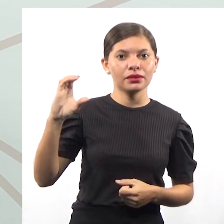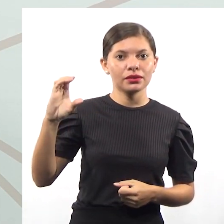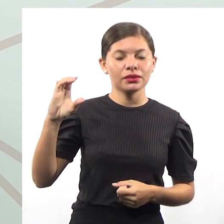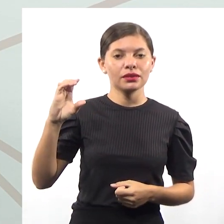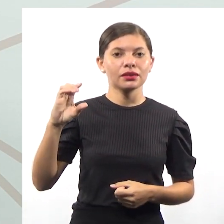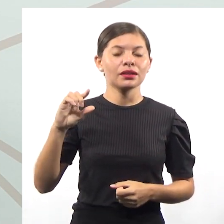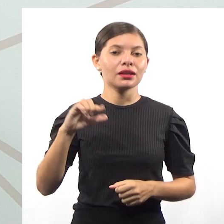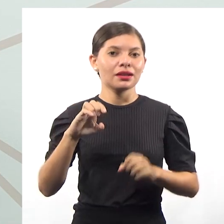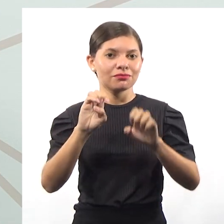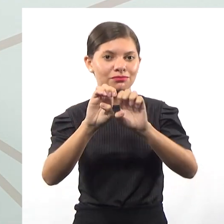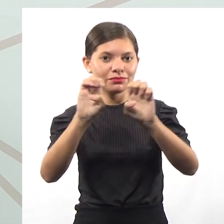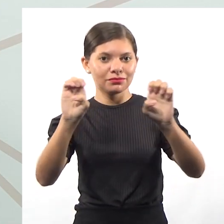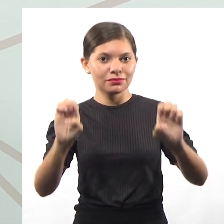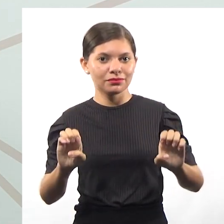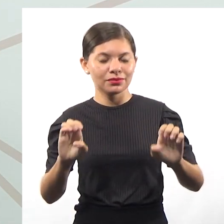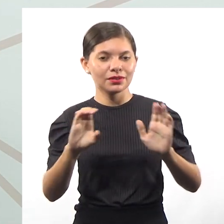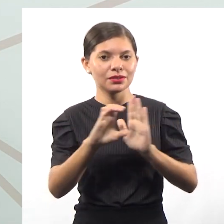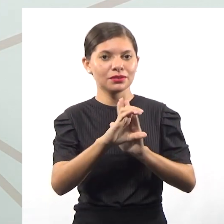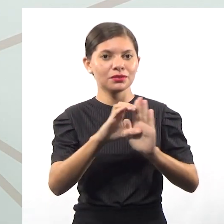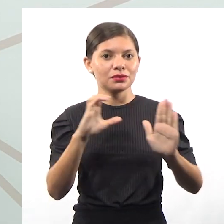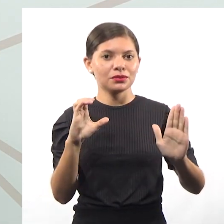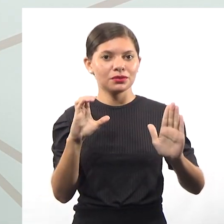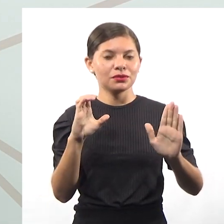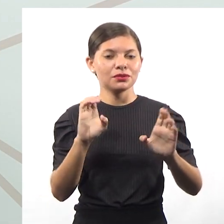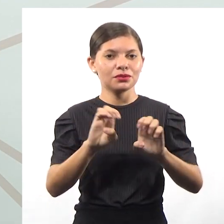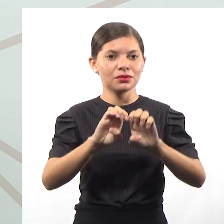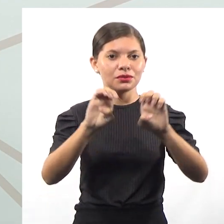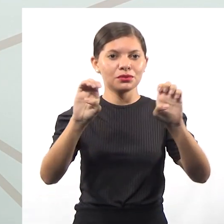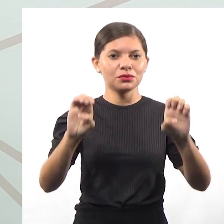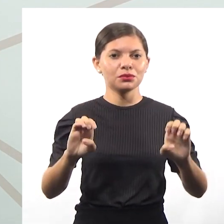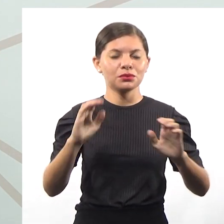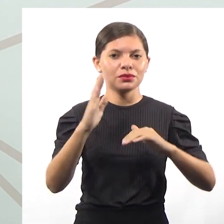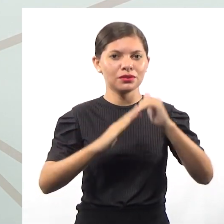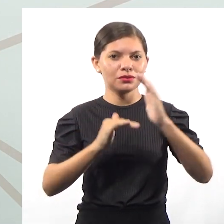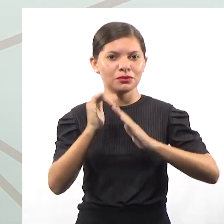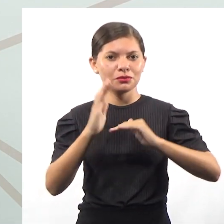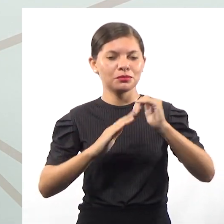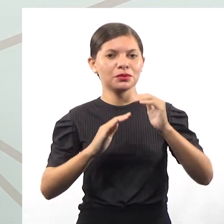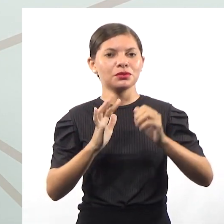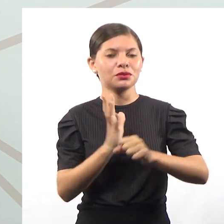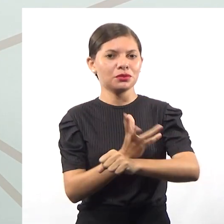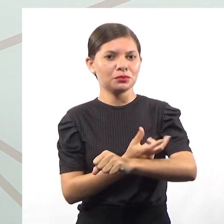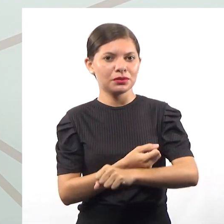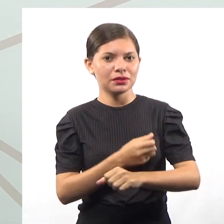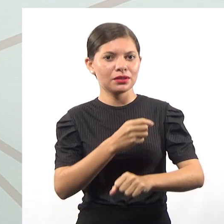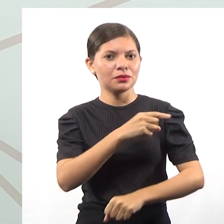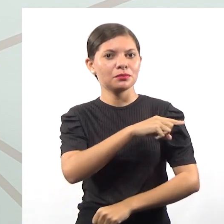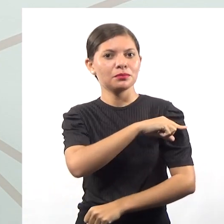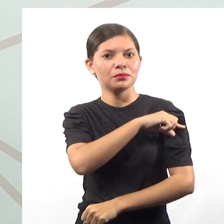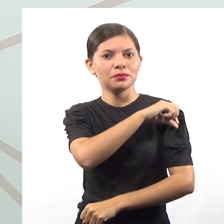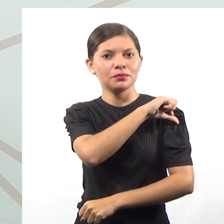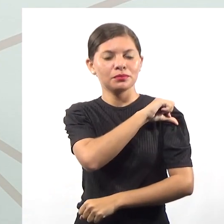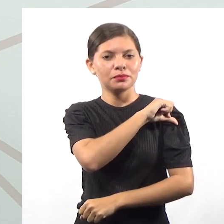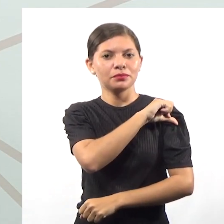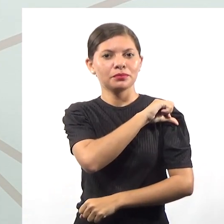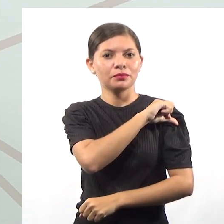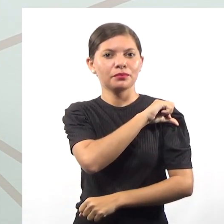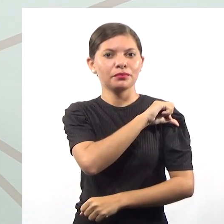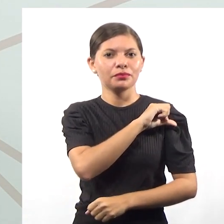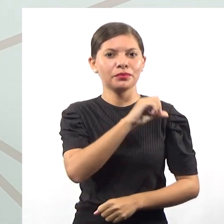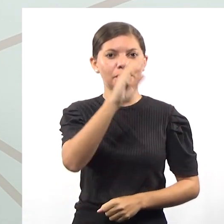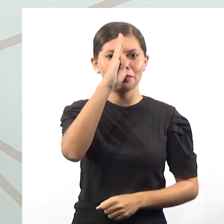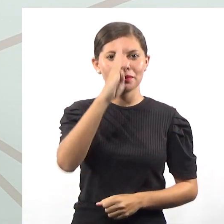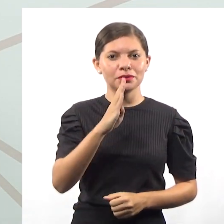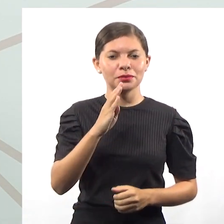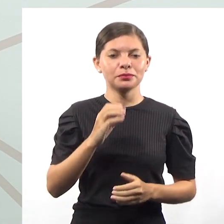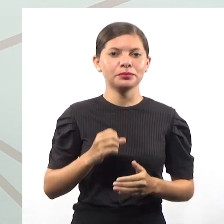que é a que está regindo a estrutura de conteúdos e a estrutura de desenvolvimento de competências para o ensino fundamental no